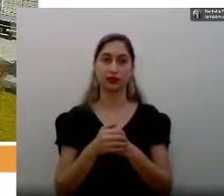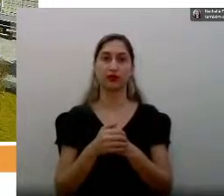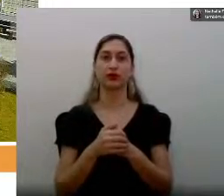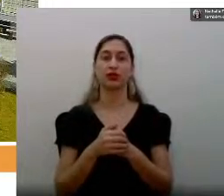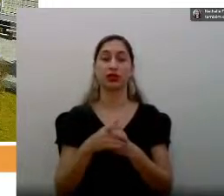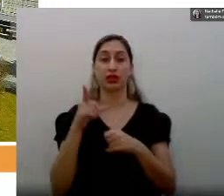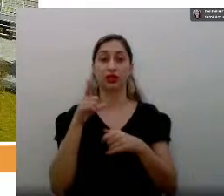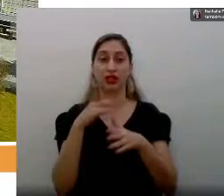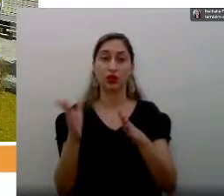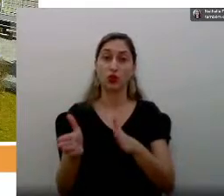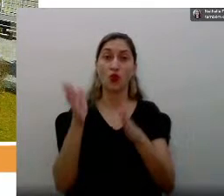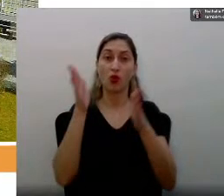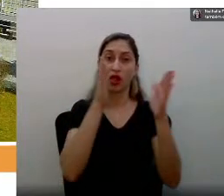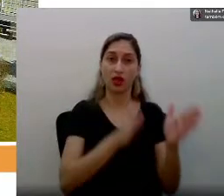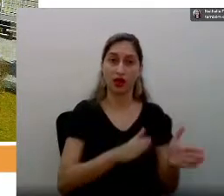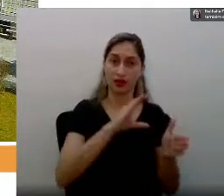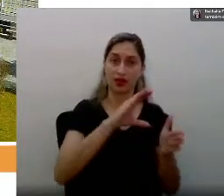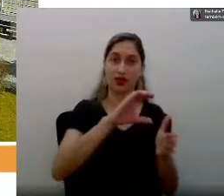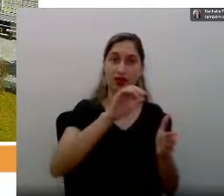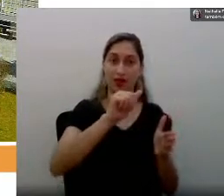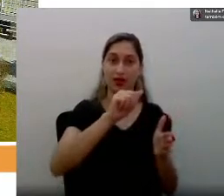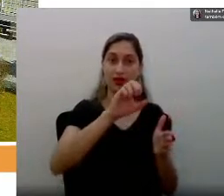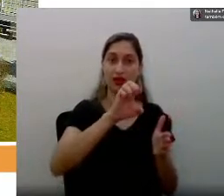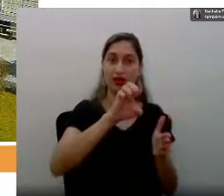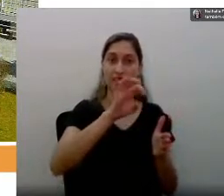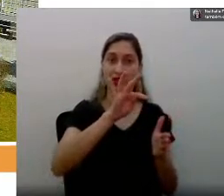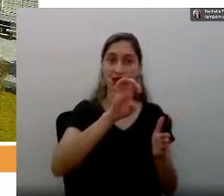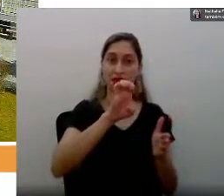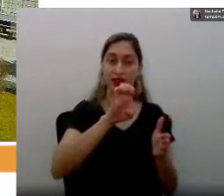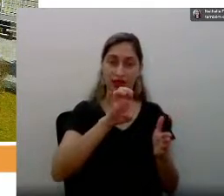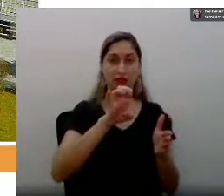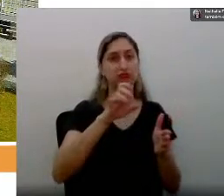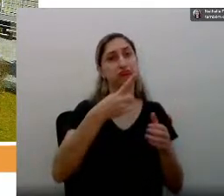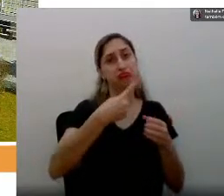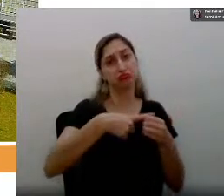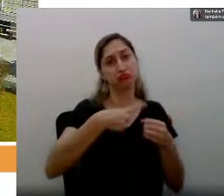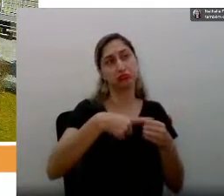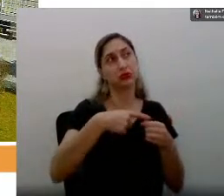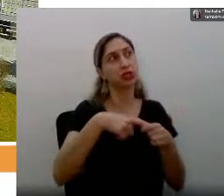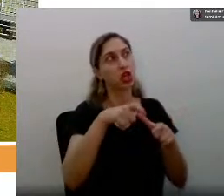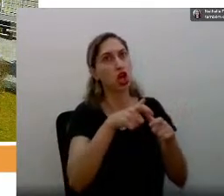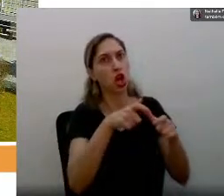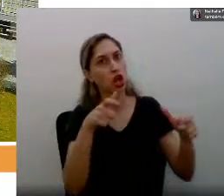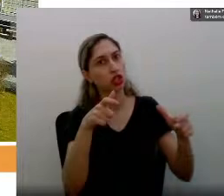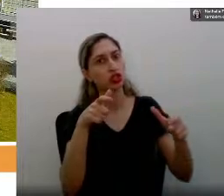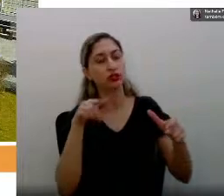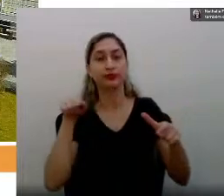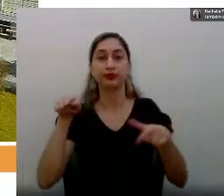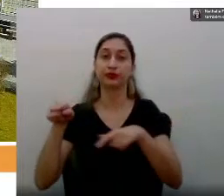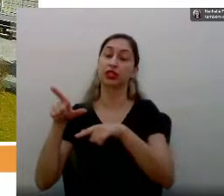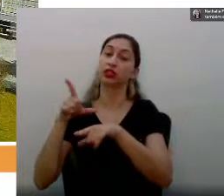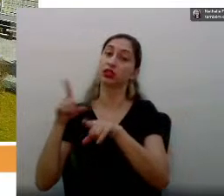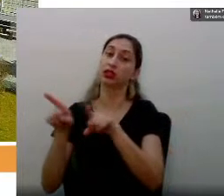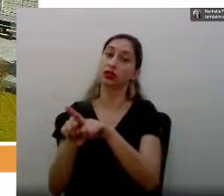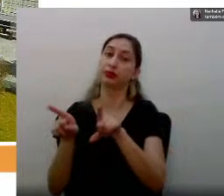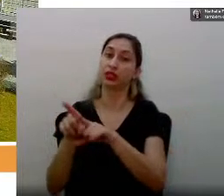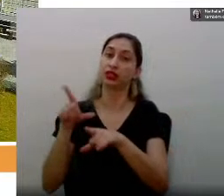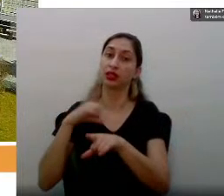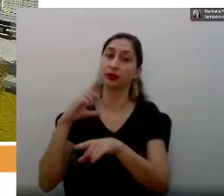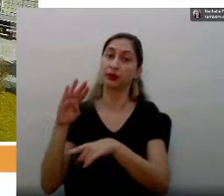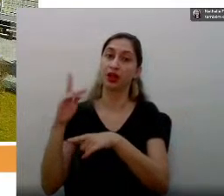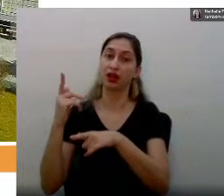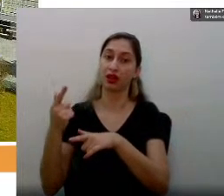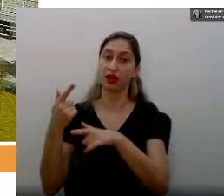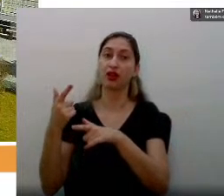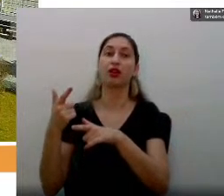é tão pequena assim e do outro lado tem Belo Horizonte uma cidade grande então se você vai observar o céu você tem luz de tudo quanto é lado nesse lugar né então